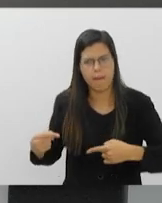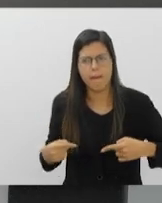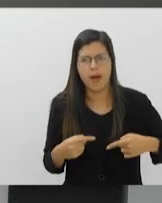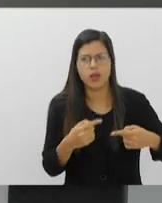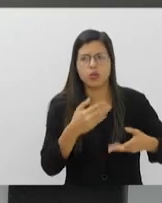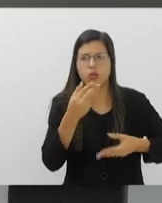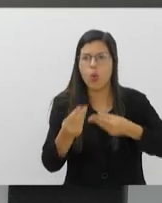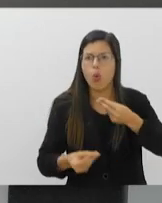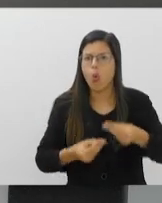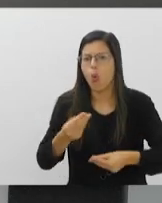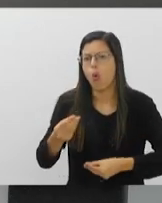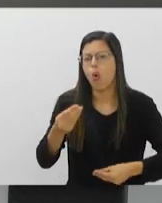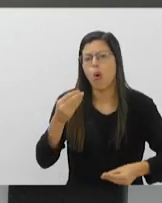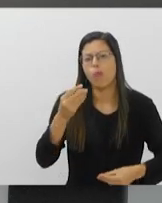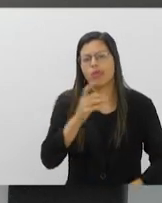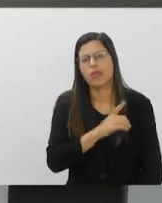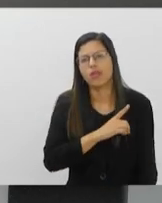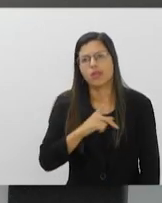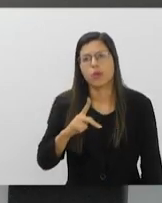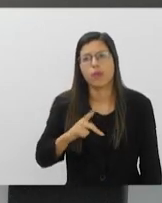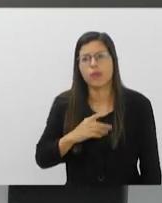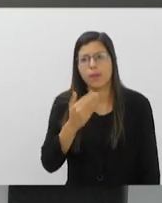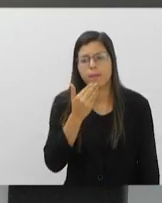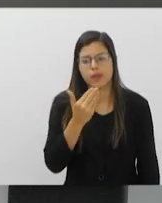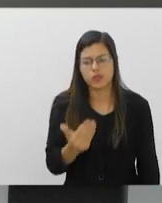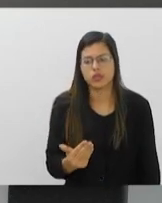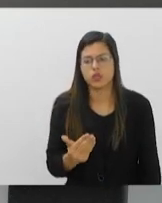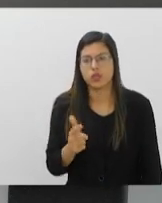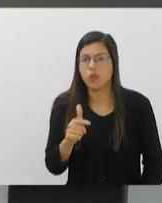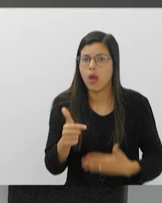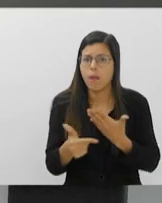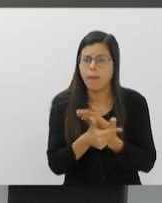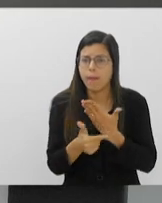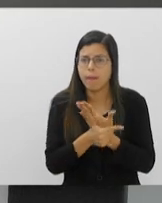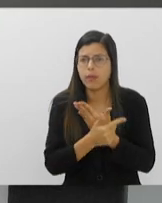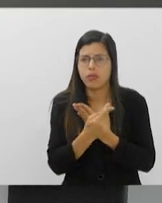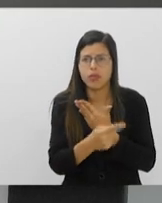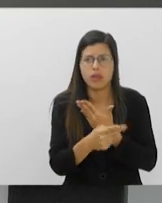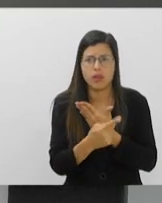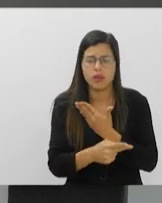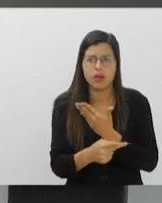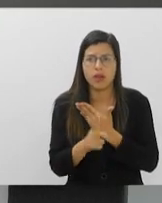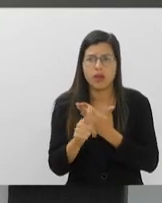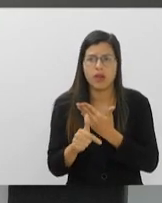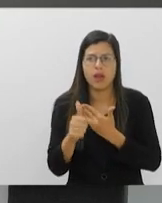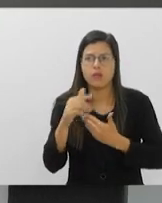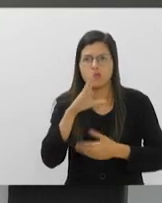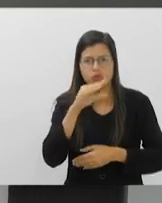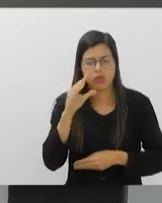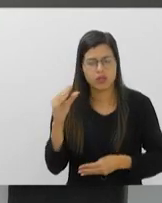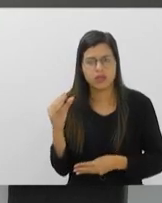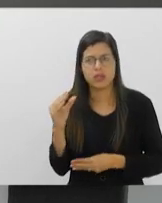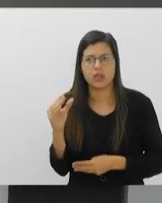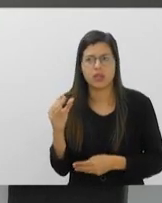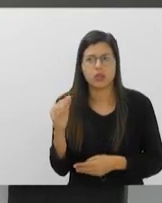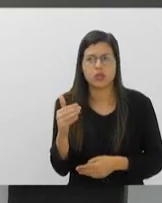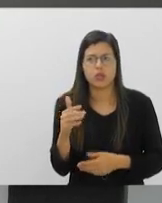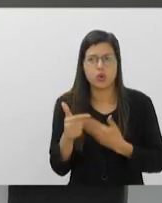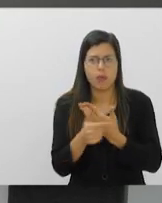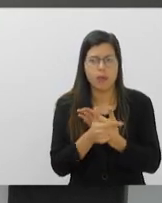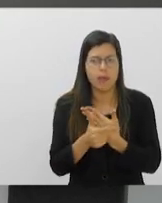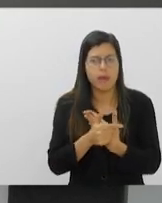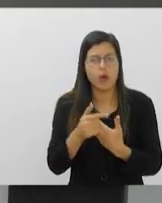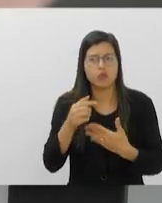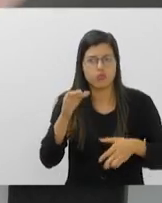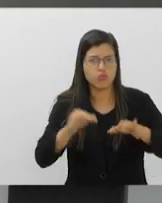como defensor pode estar pedindo isso fente é o papel dele ele é defensor do Adolescente infrator ele tem que pedir isso o papel do juíz do MP é